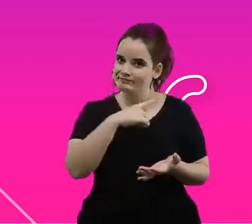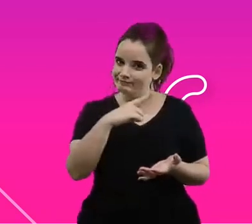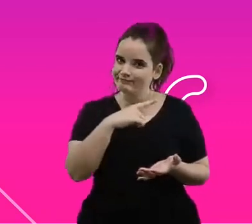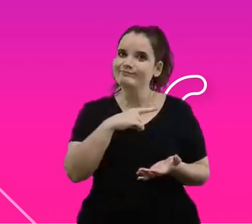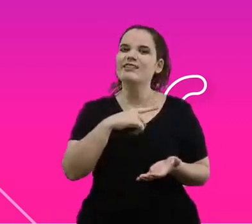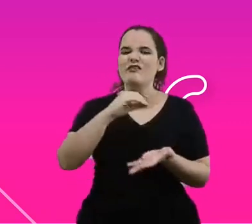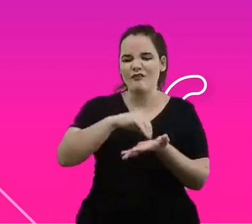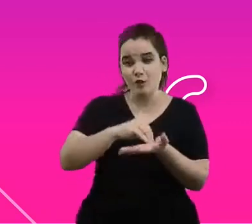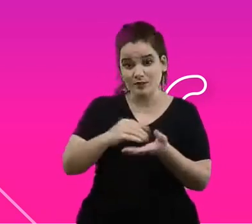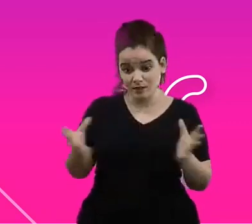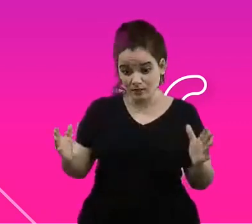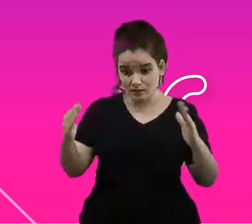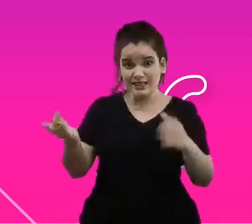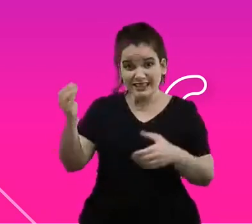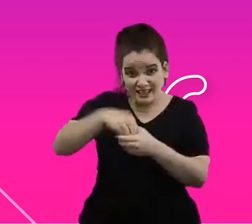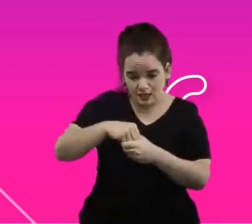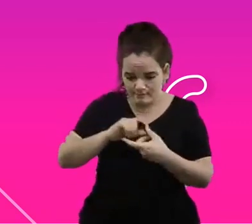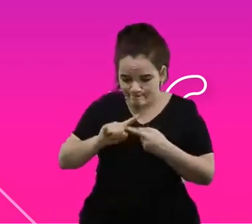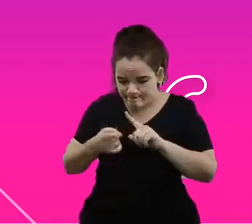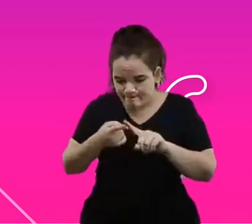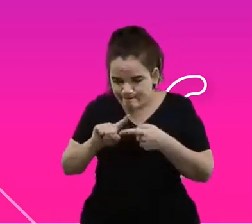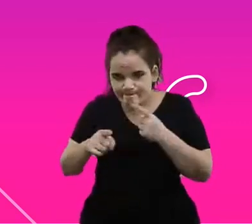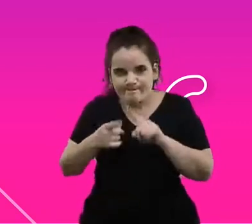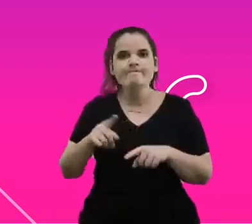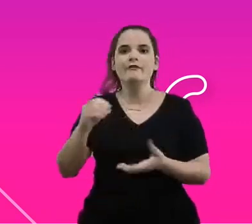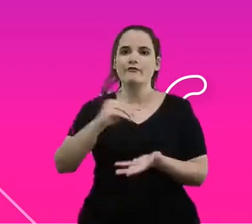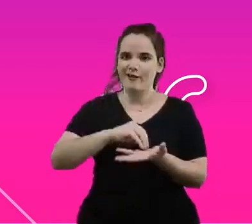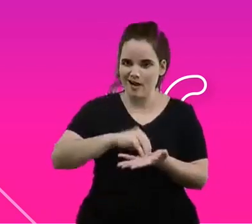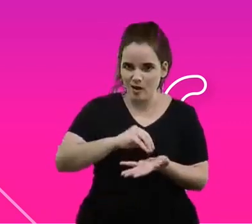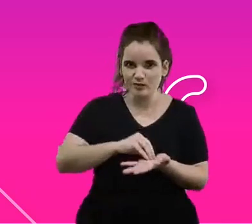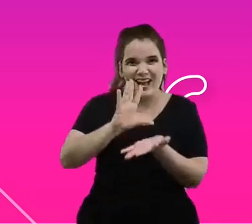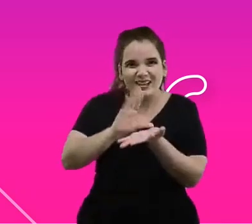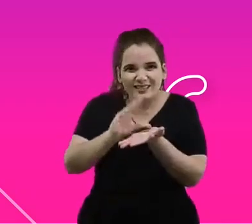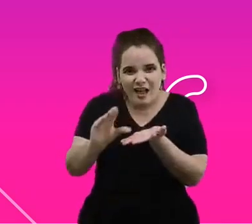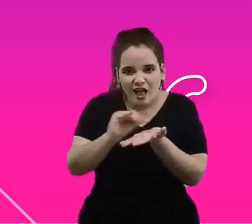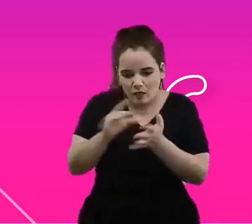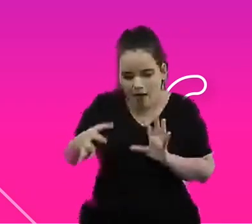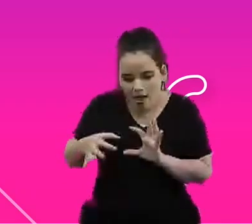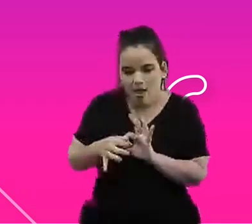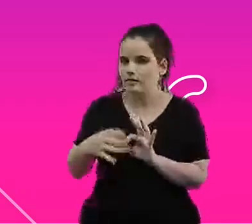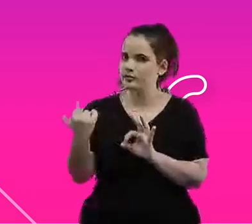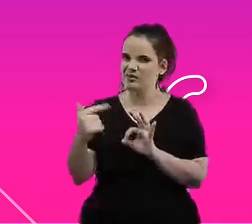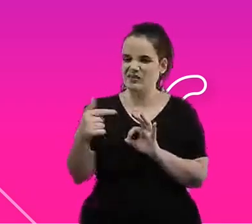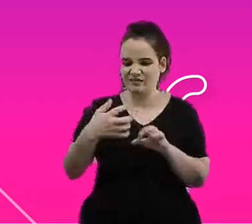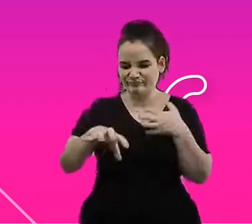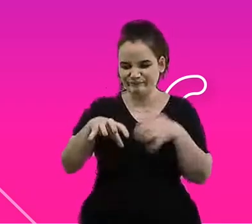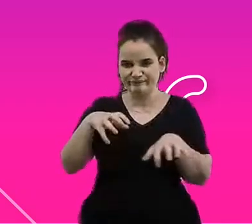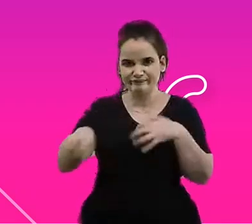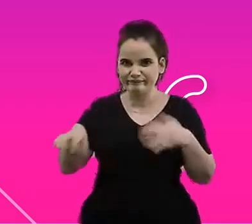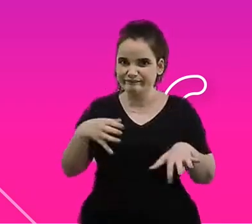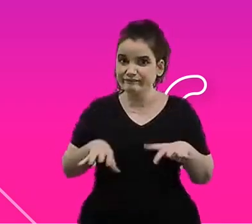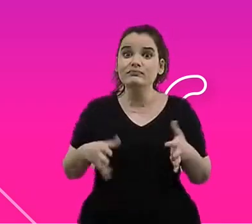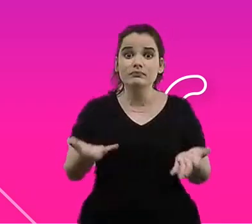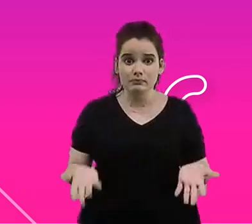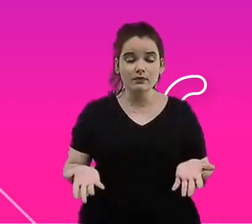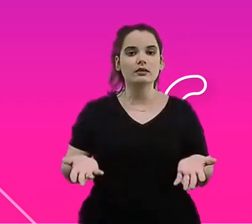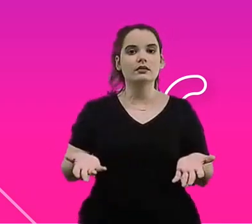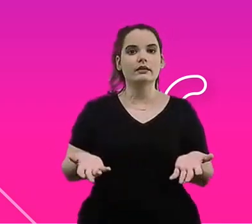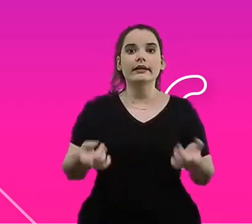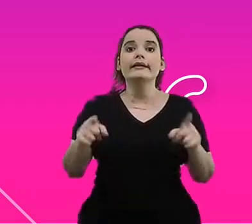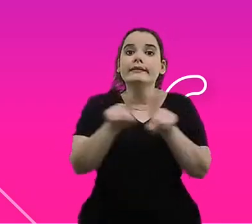as várias fontes de dados que não estavam integrados, e como as equipes tinham esforços em paralelo que não